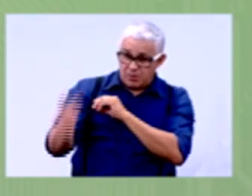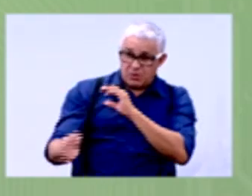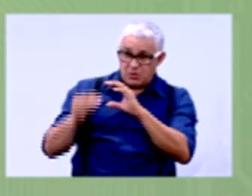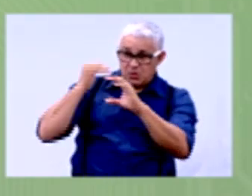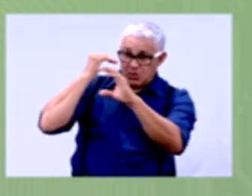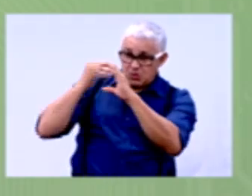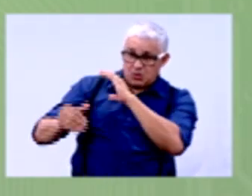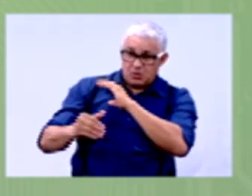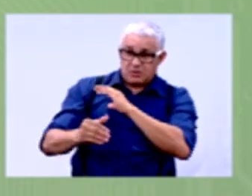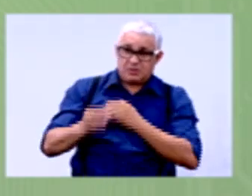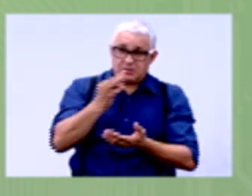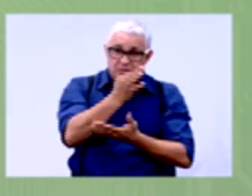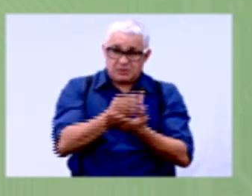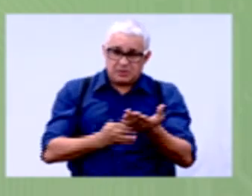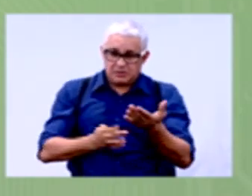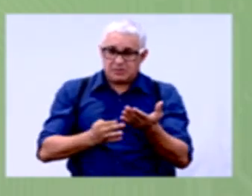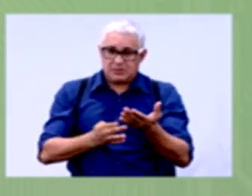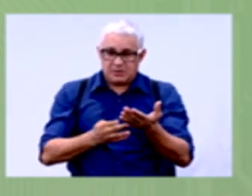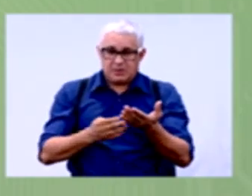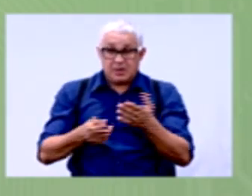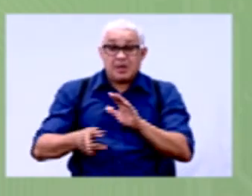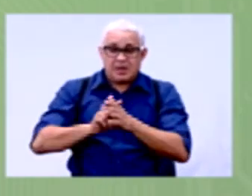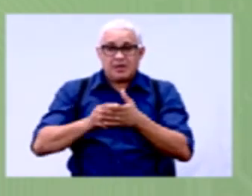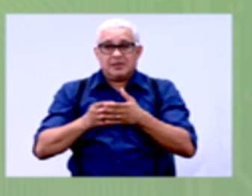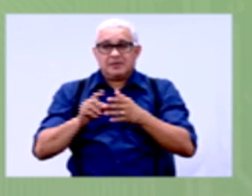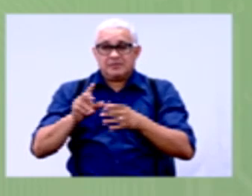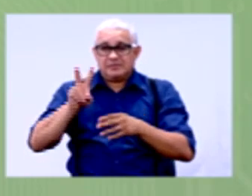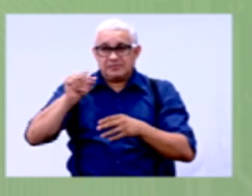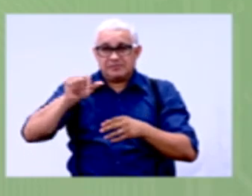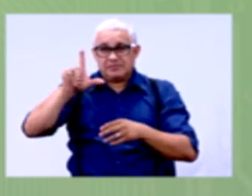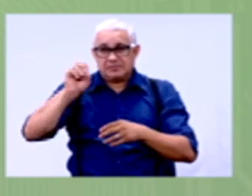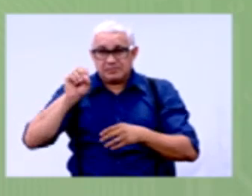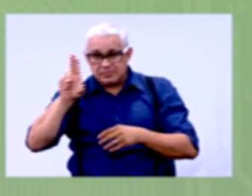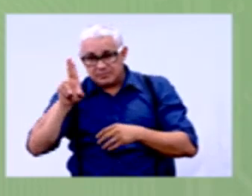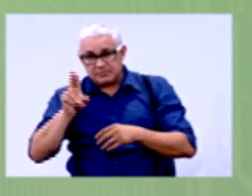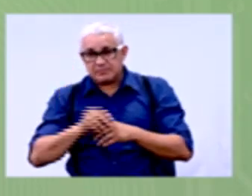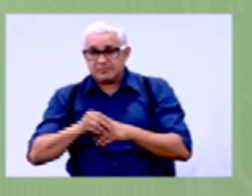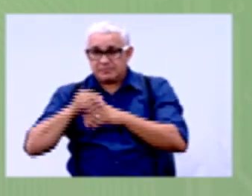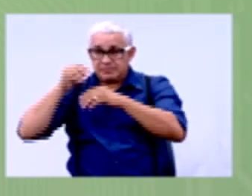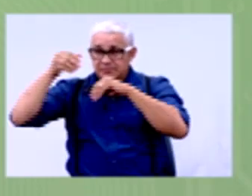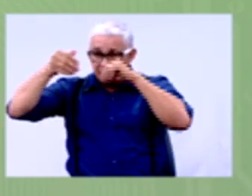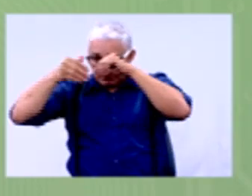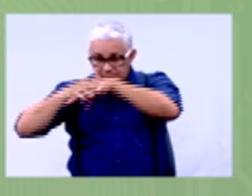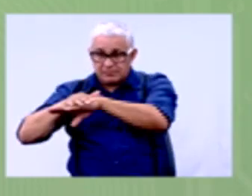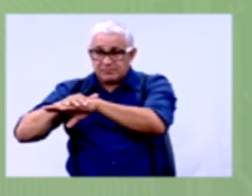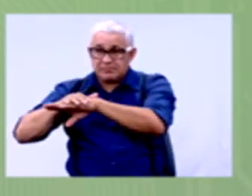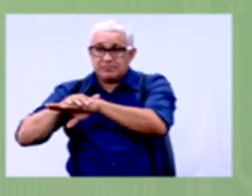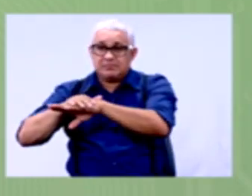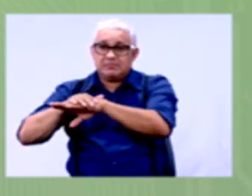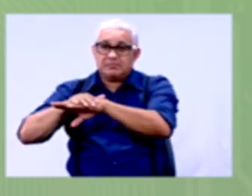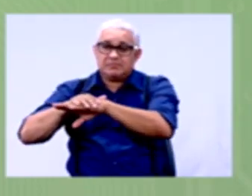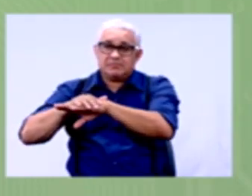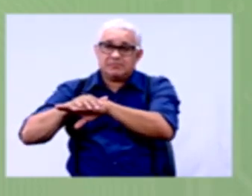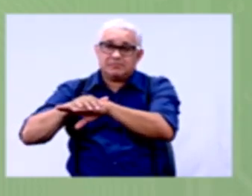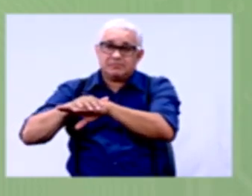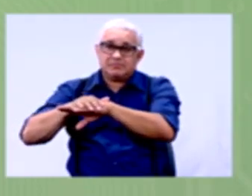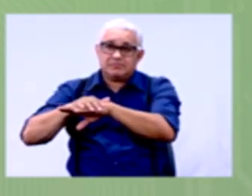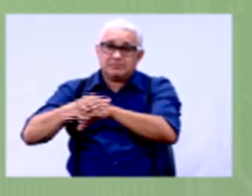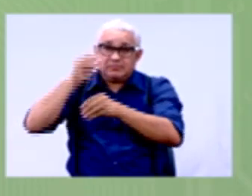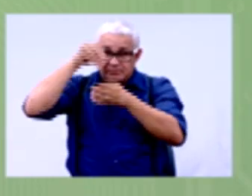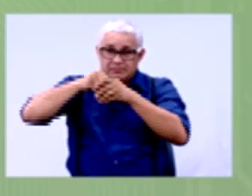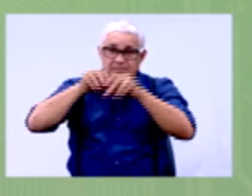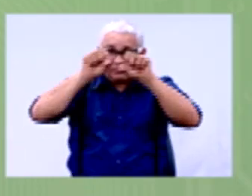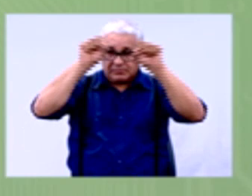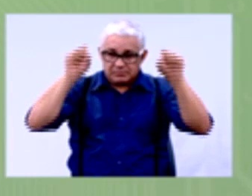campo de texto, a gente vai armazenar, vai pegar o valor que foi armazenado dentro do nosso sistema, do